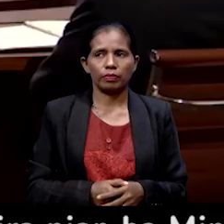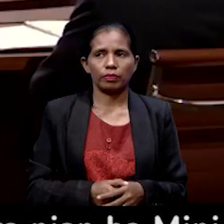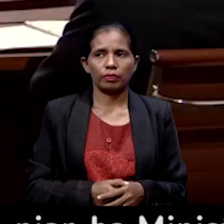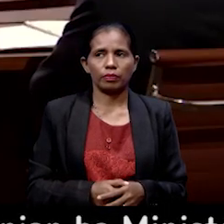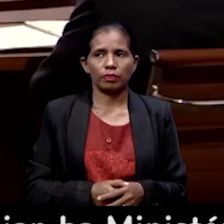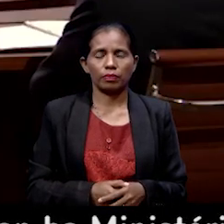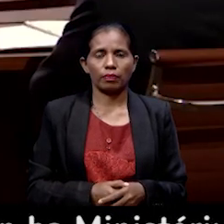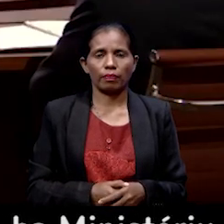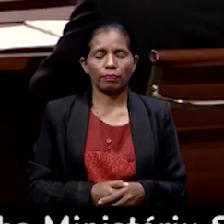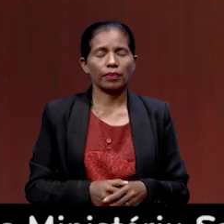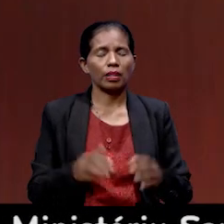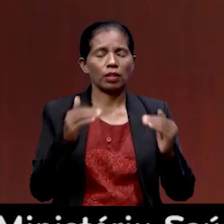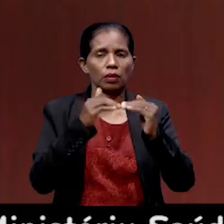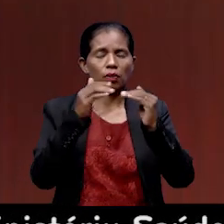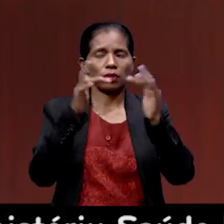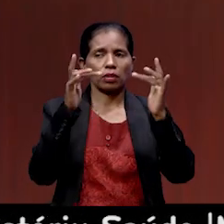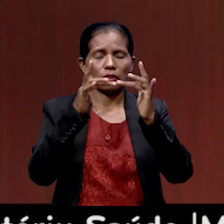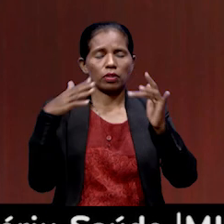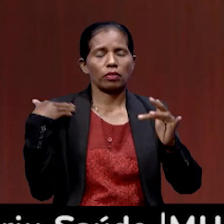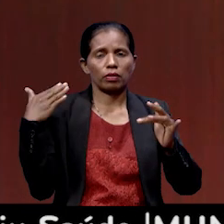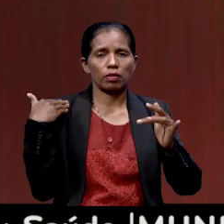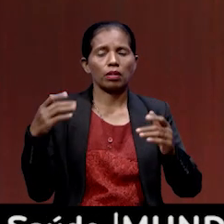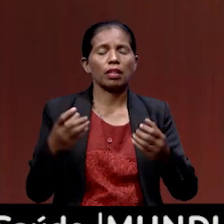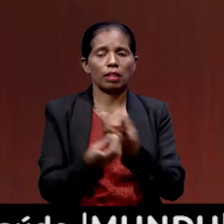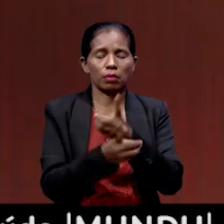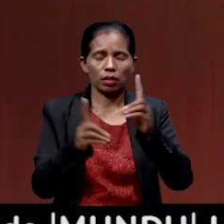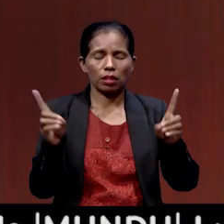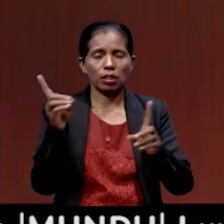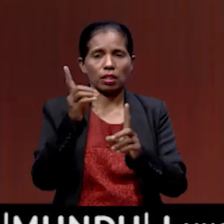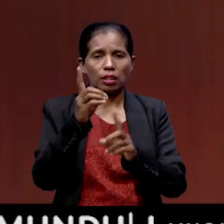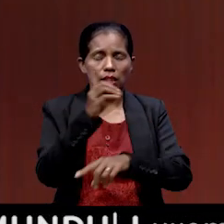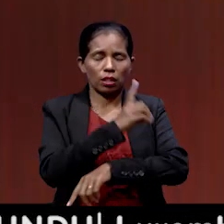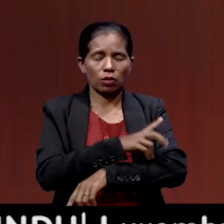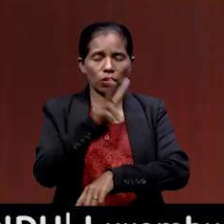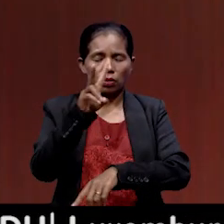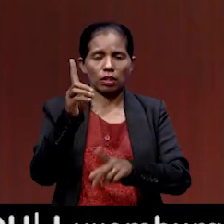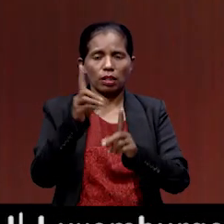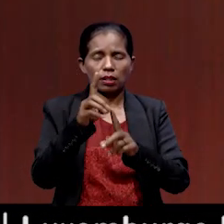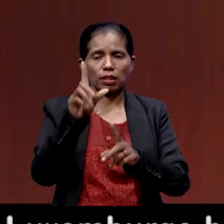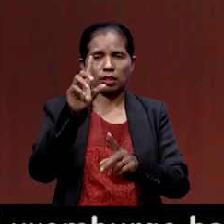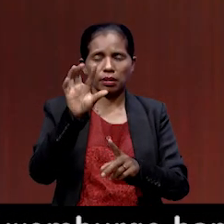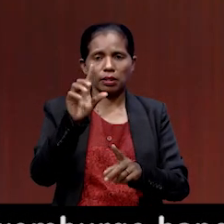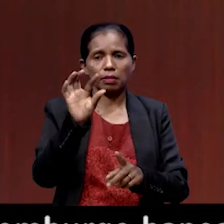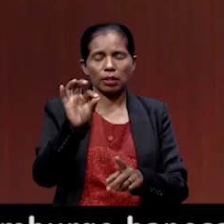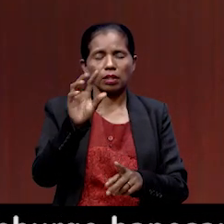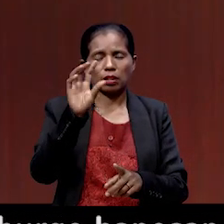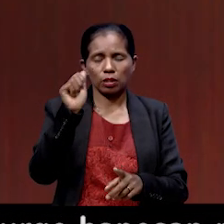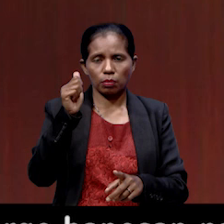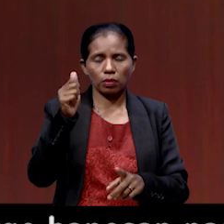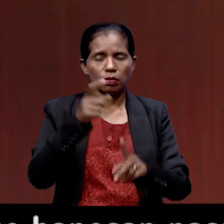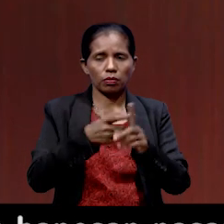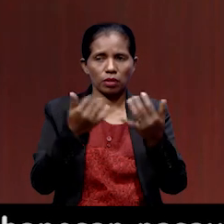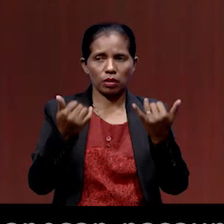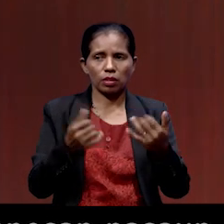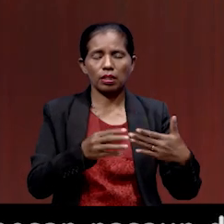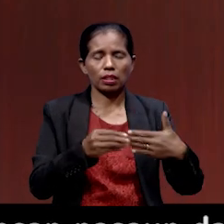Reunião Virtual Juventude e Si Média be'a Democrazia durante l'oronroa, a rio si loronciato, loronciano, lufulangne, organiza direta si